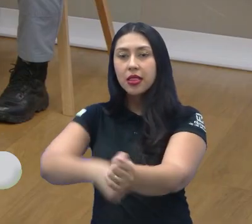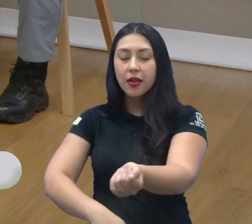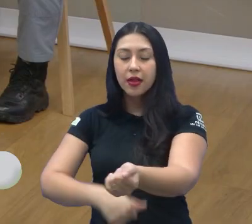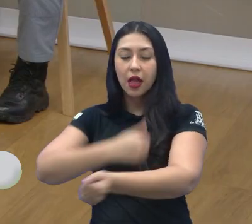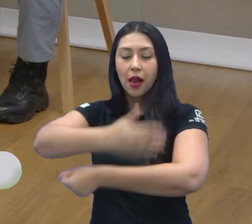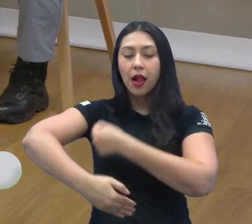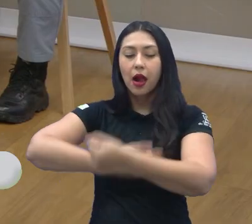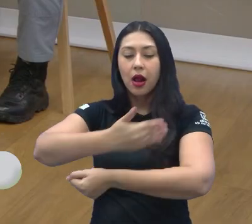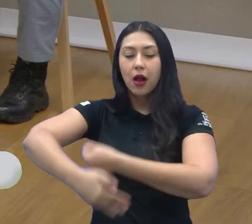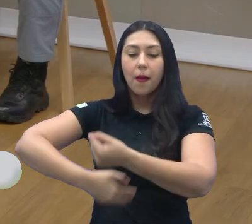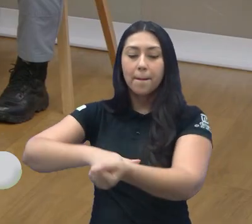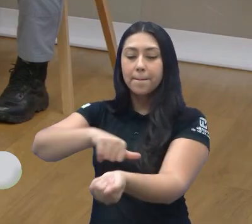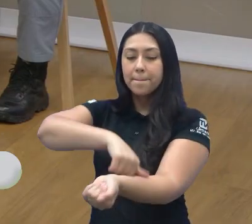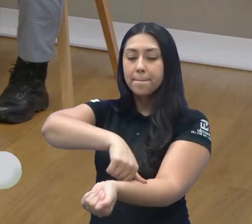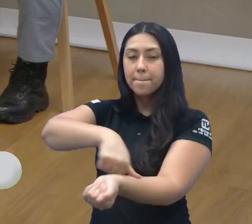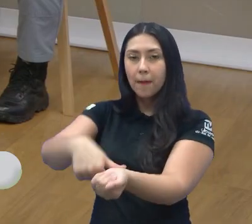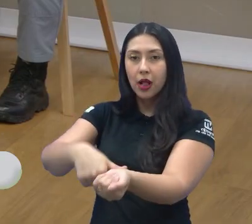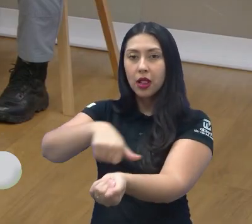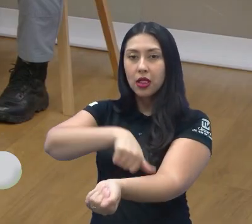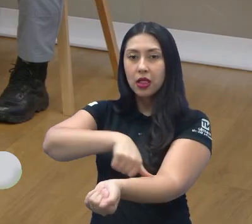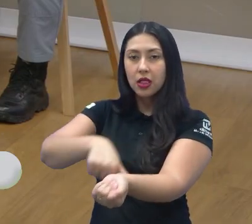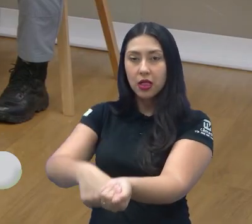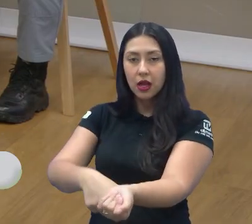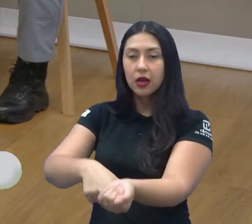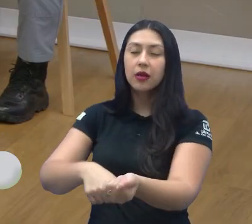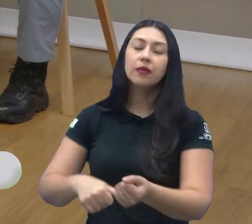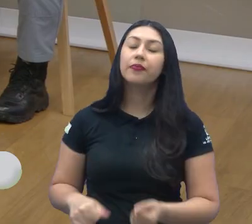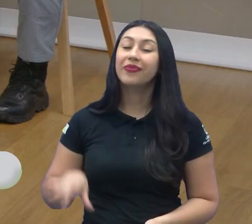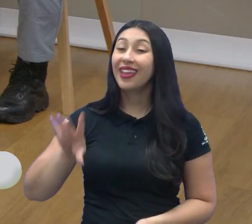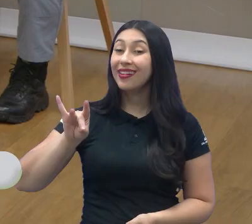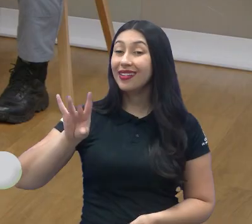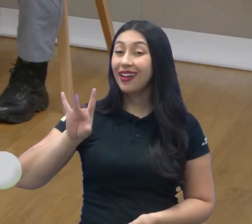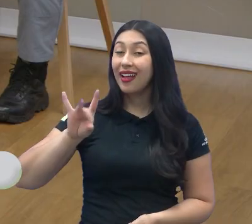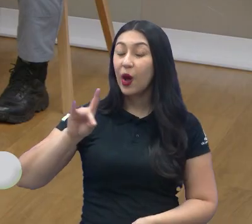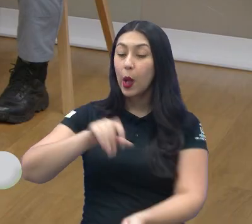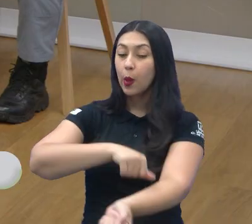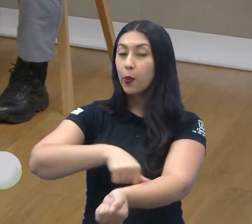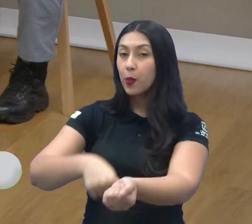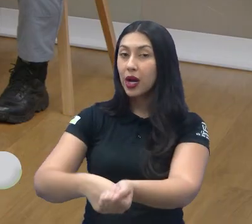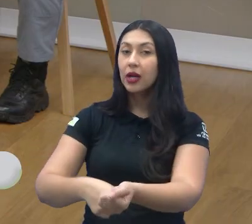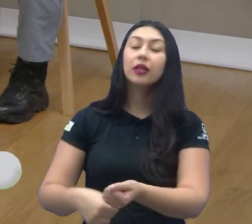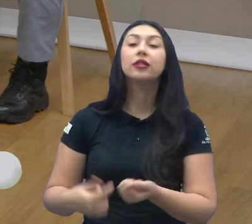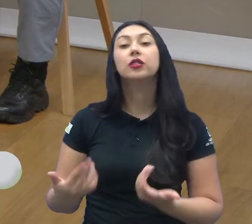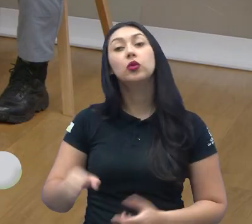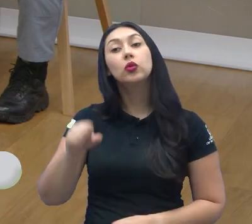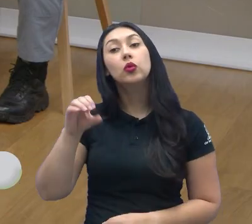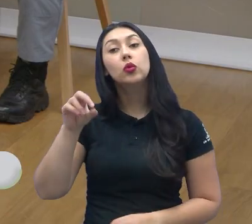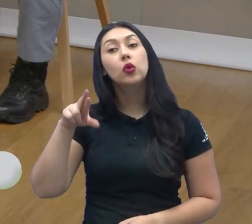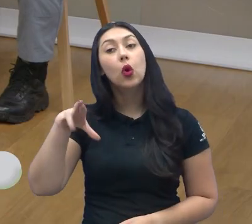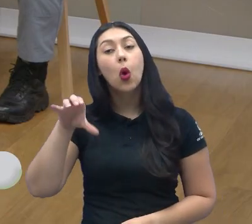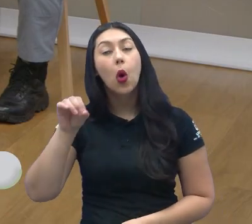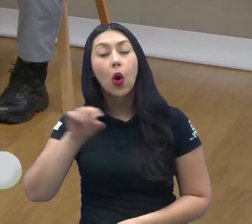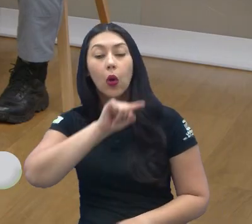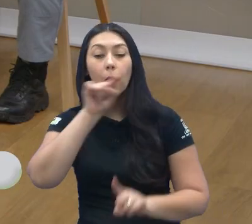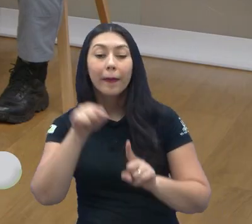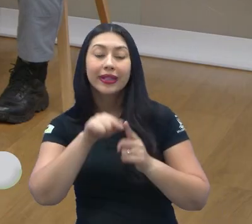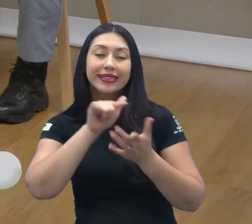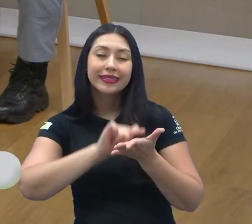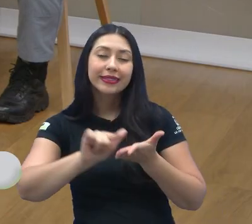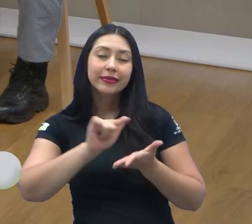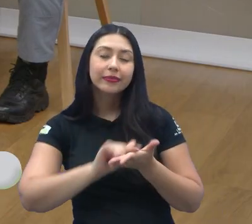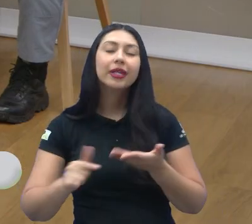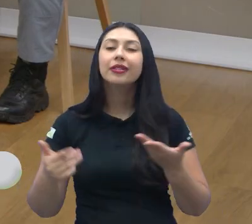Para colar o curativo no corpo da pessoa. E o soro fisiológico é para limpar. Então, criançada também,